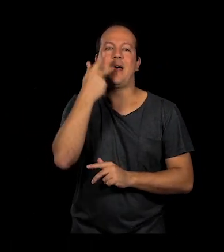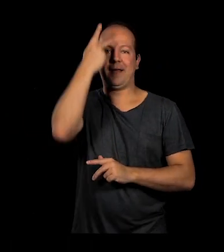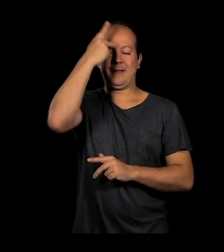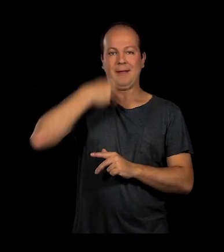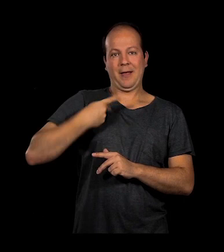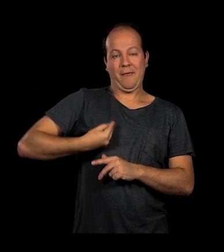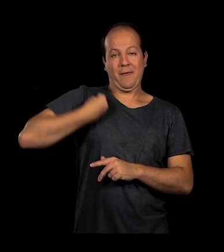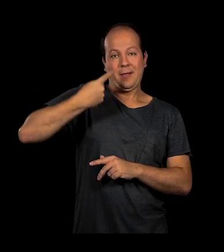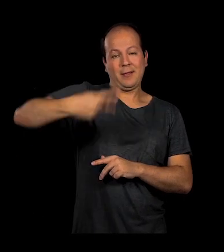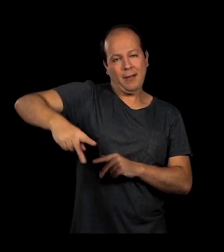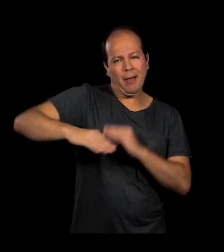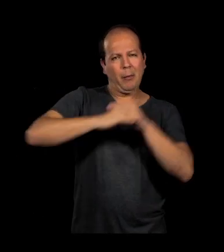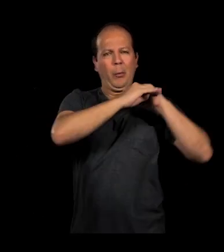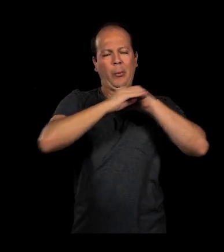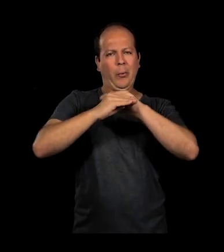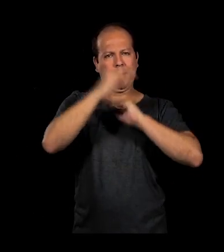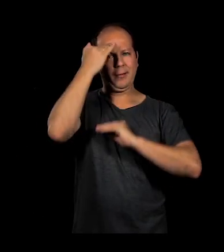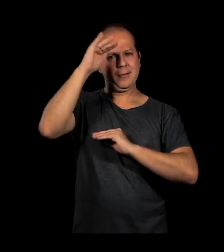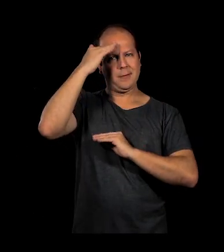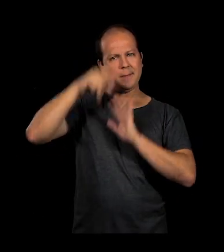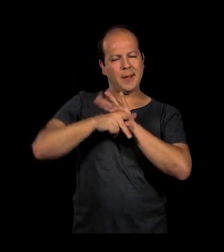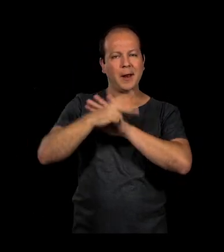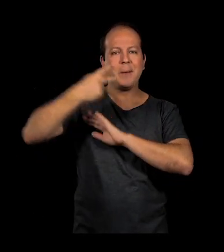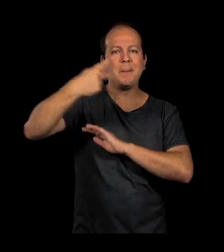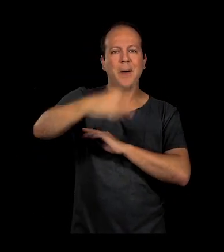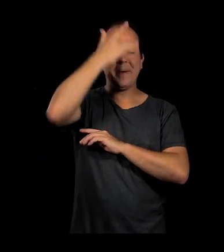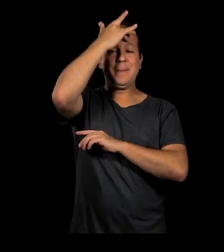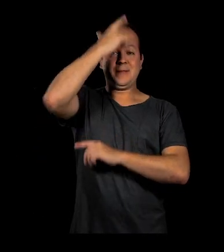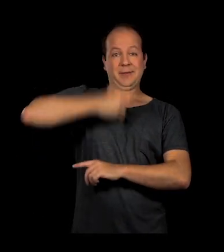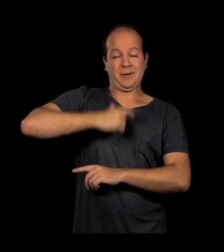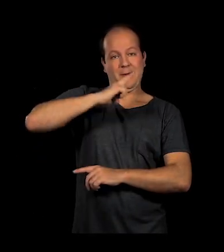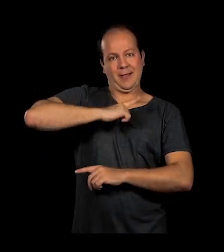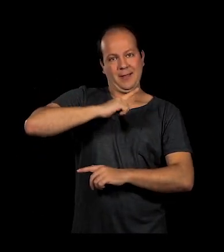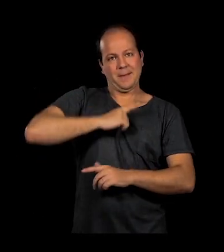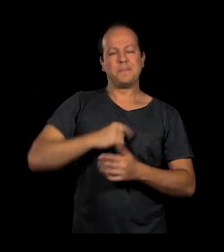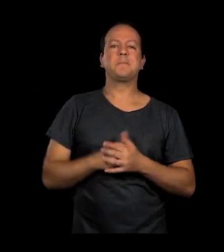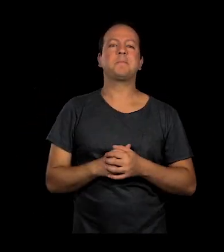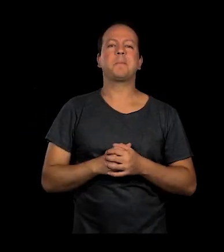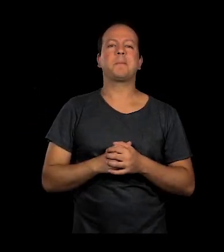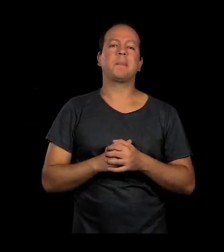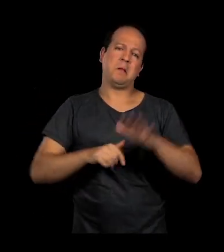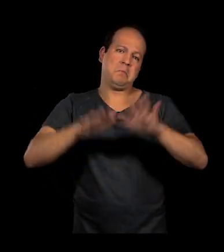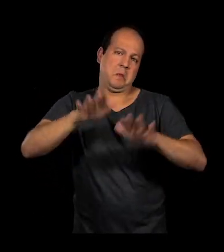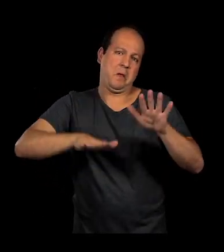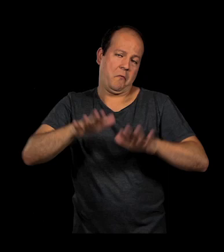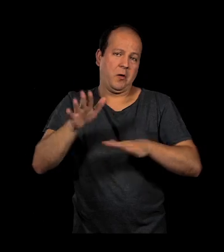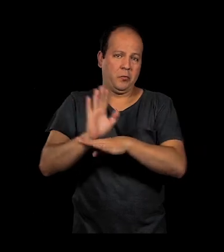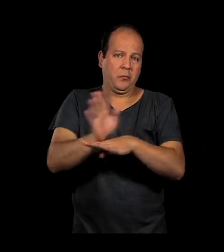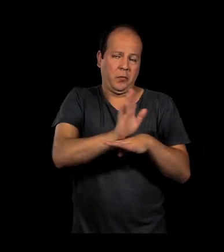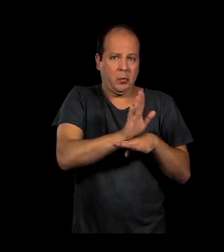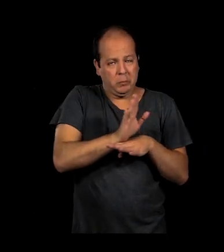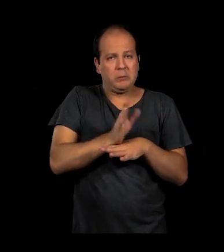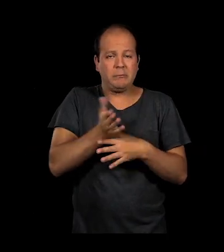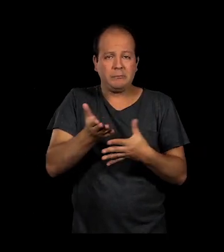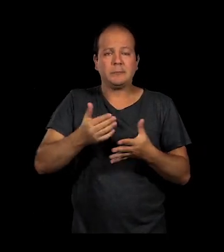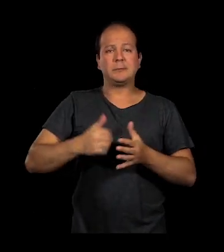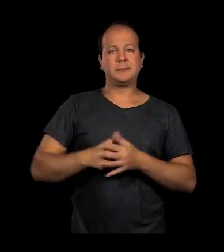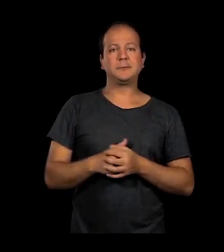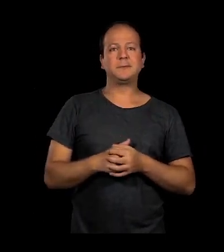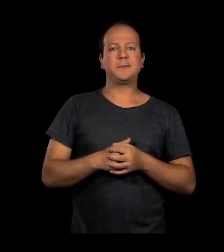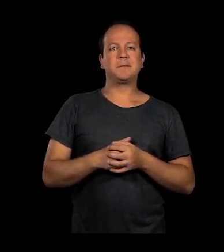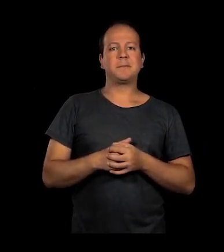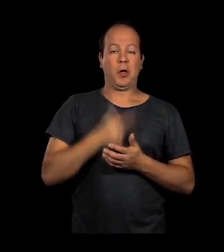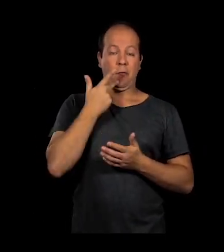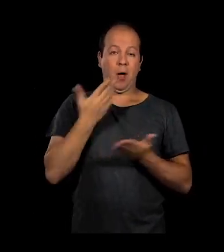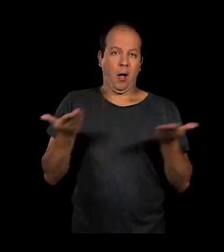tu tem um mínimo de entendimento sobre a própria pessoa tabela talvez e os times têm um eu